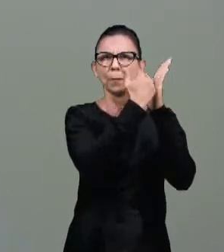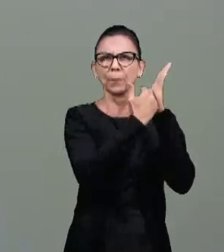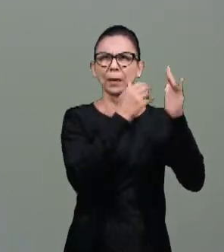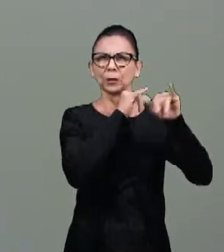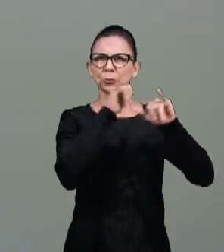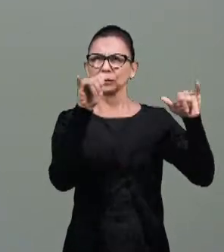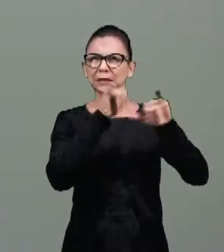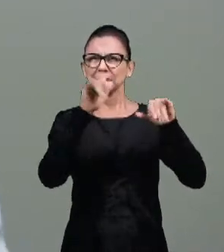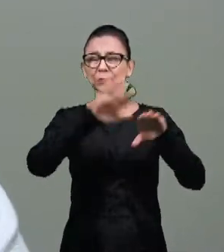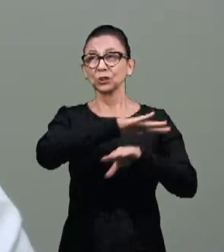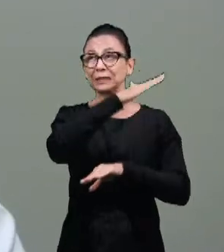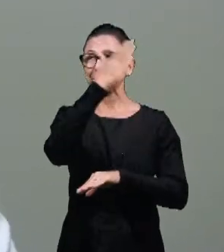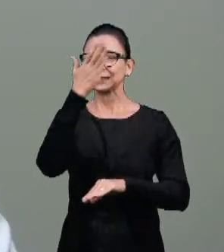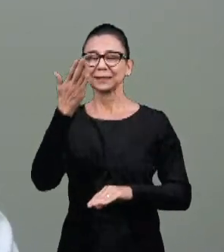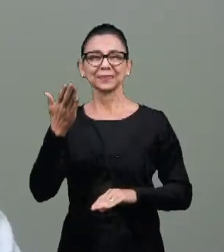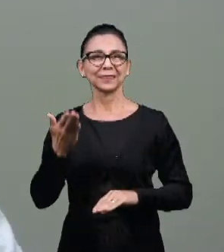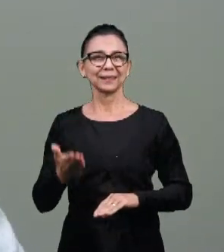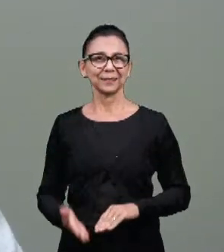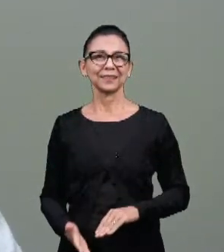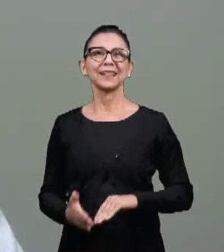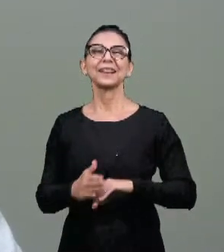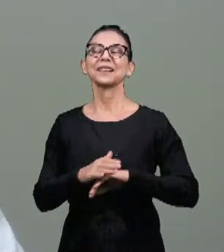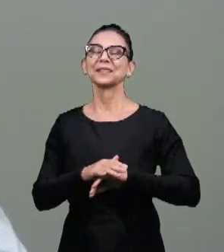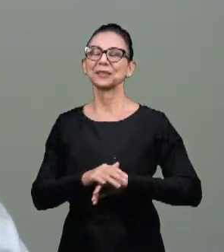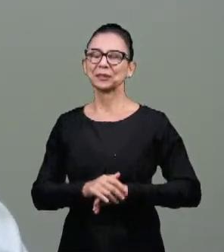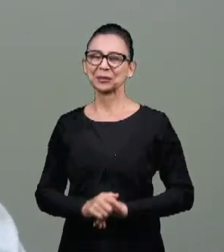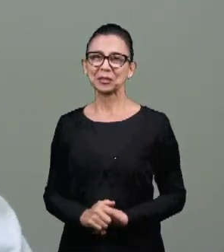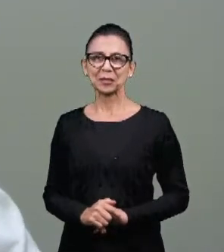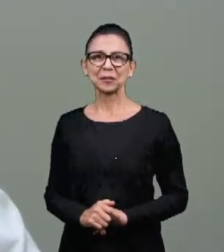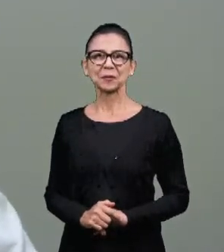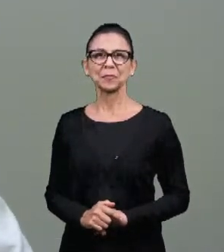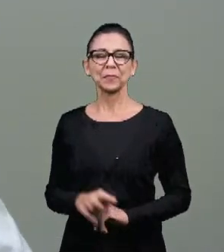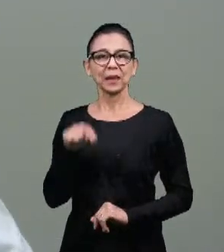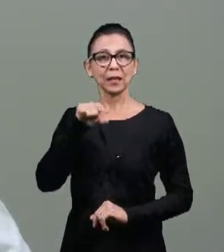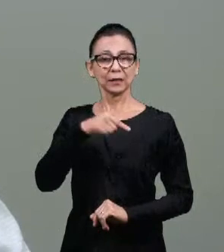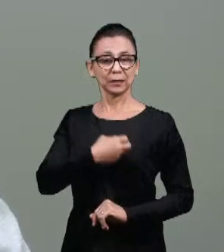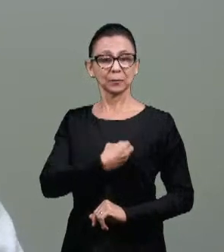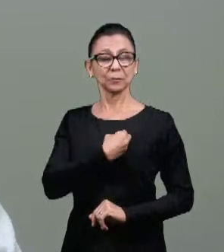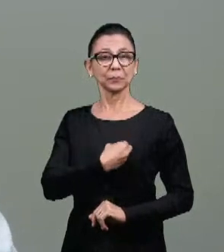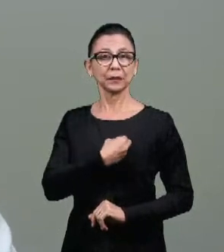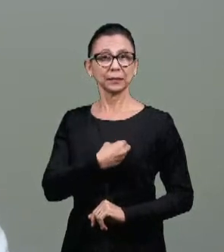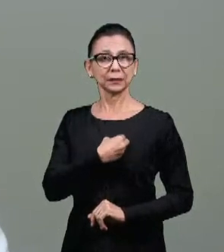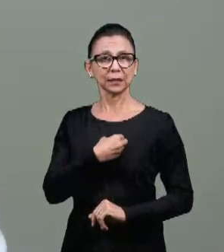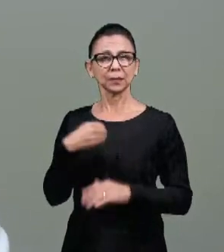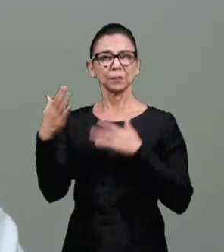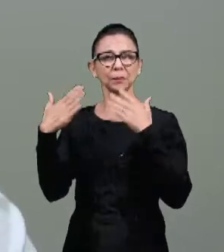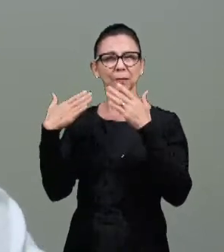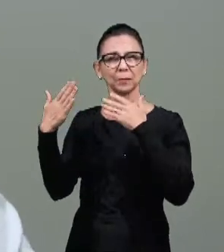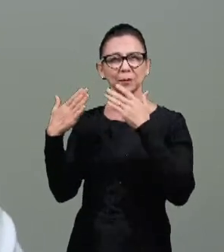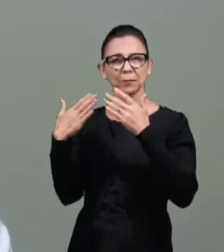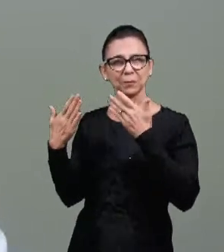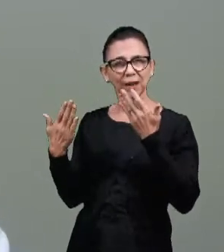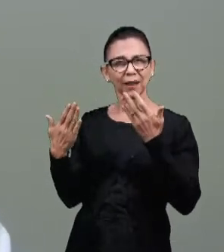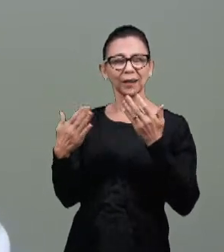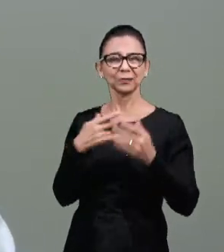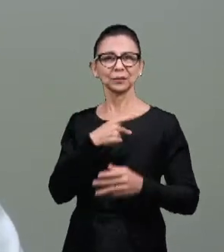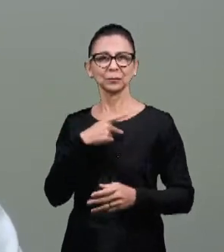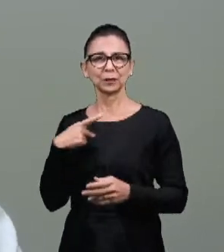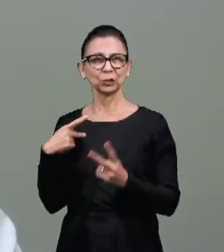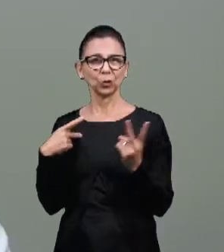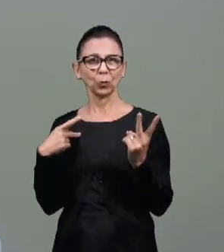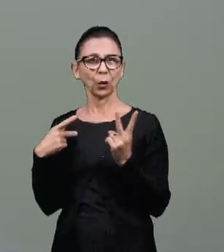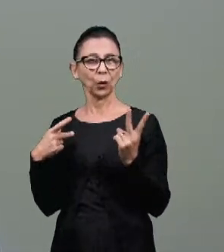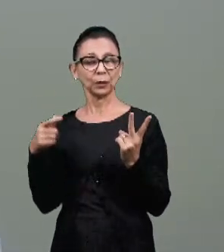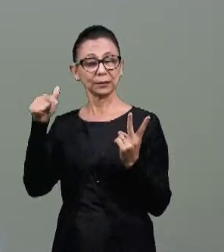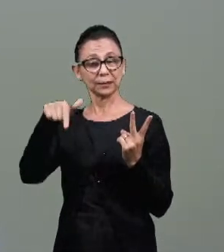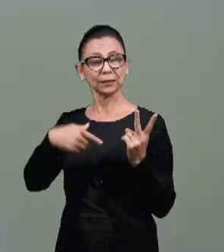que estaremos aqui com a nossa participação ao vivo, com o nosso bate-papo com os nossos pastores que já estão